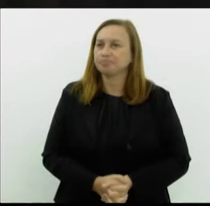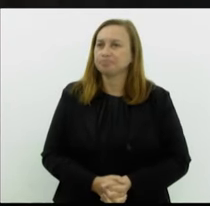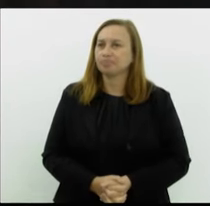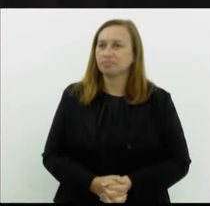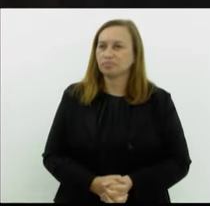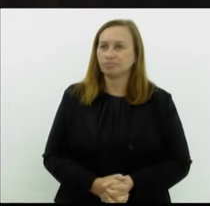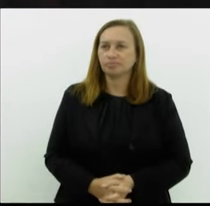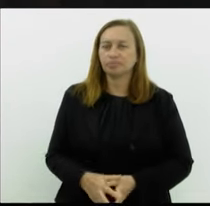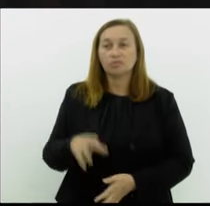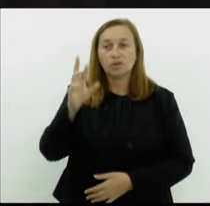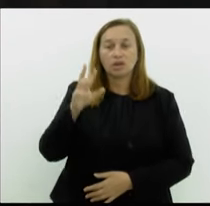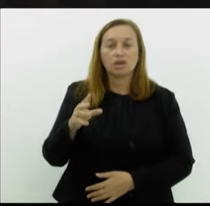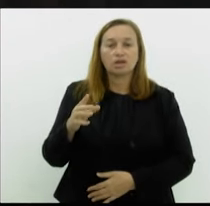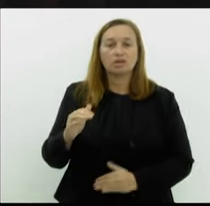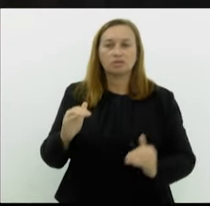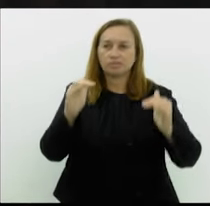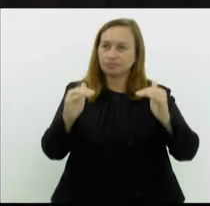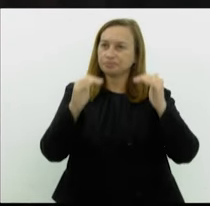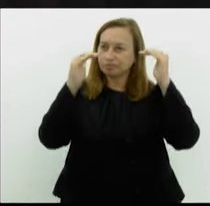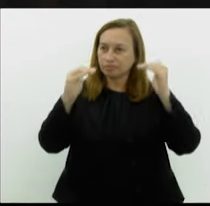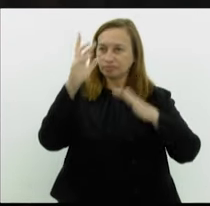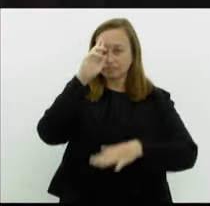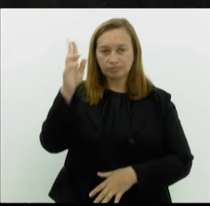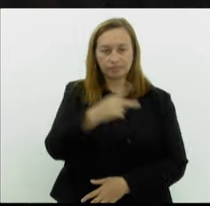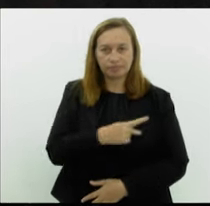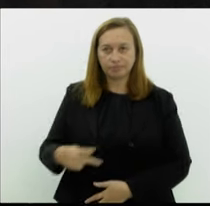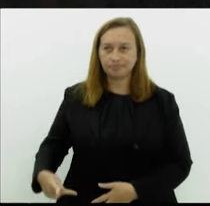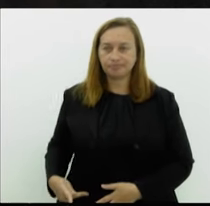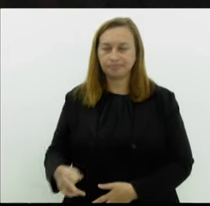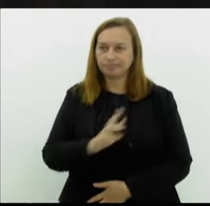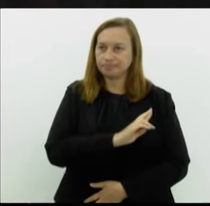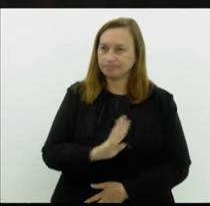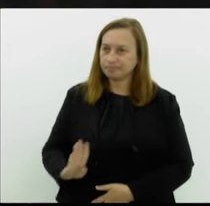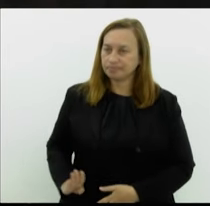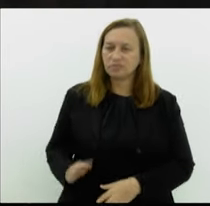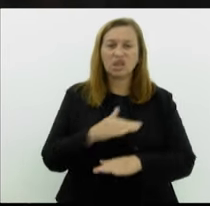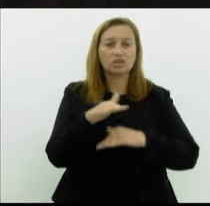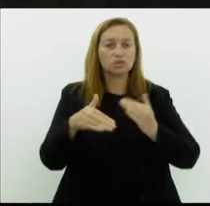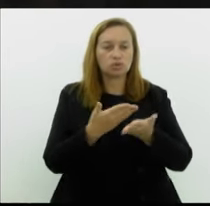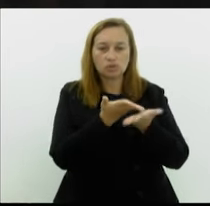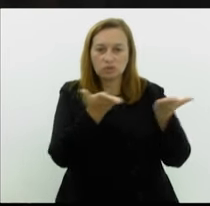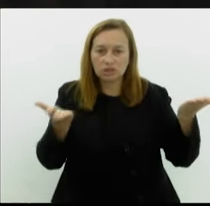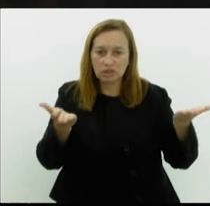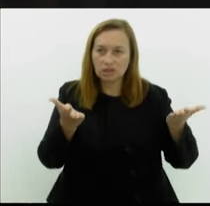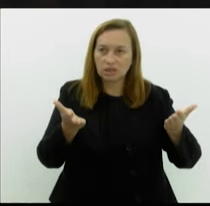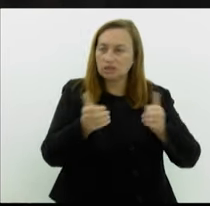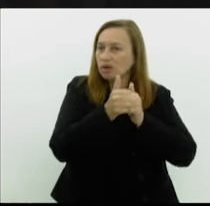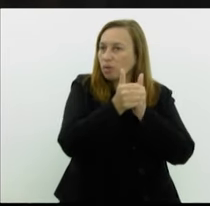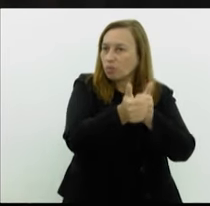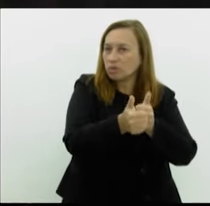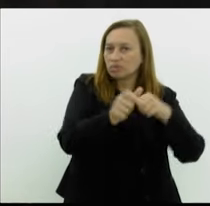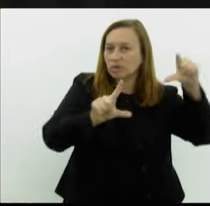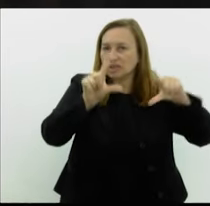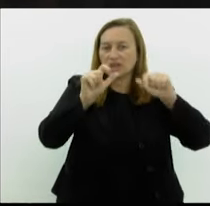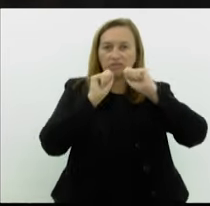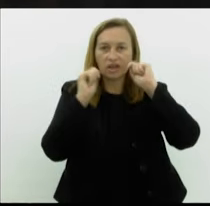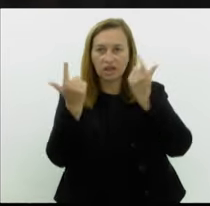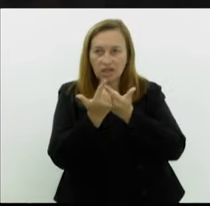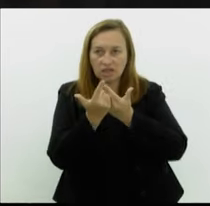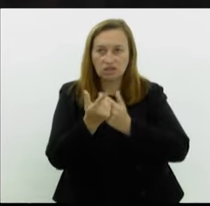Excelentíssimo senhor presidente Rodrigo Bacelar, senhores deputados presentes, senhoras e senhores que nos acompanham pela TV